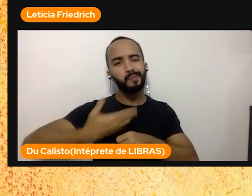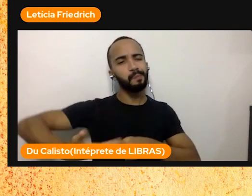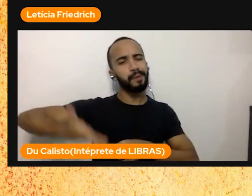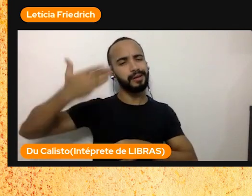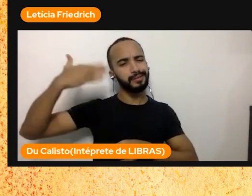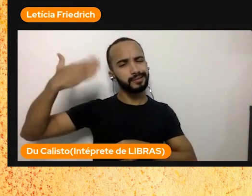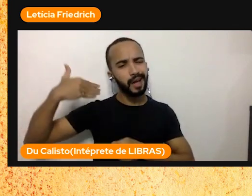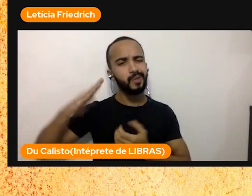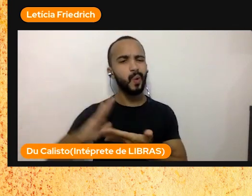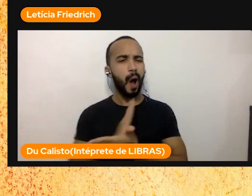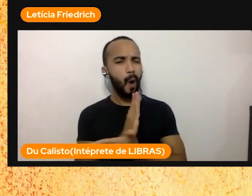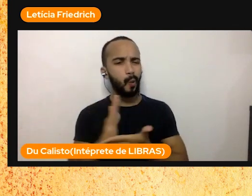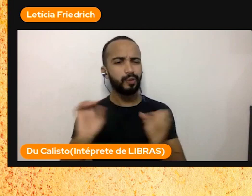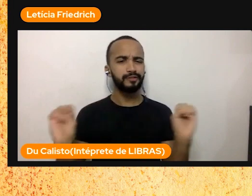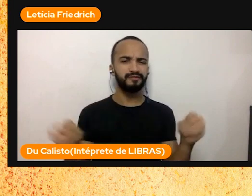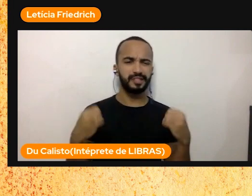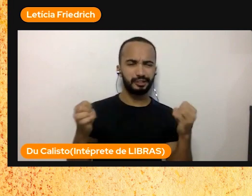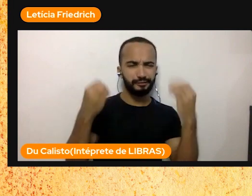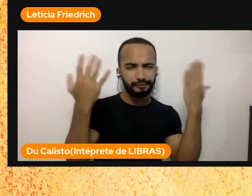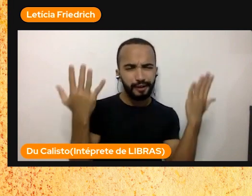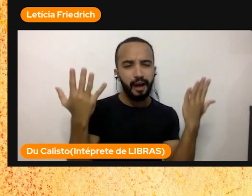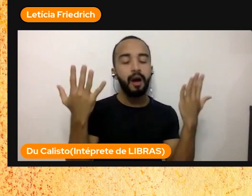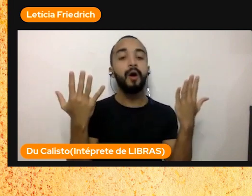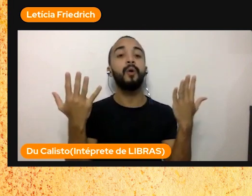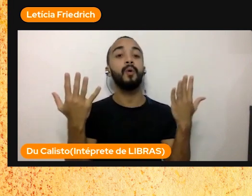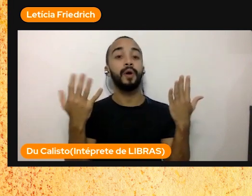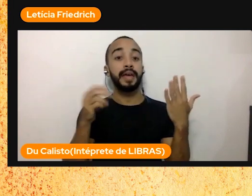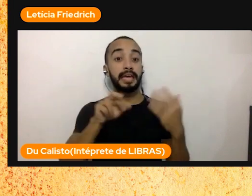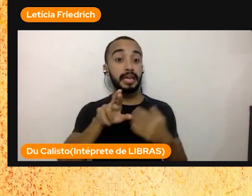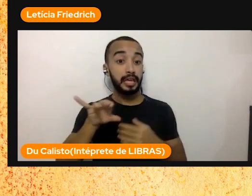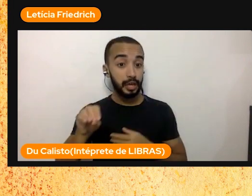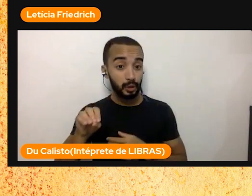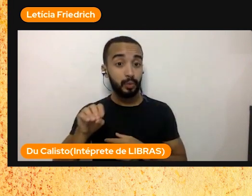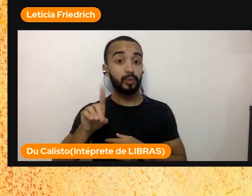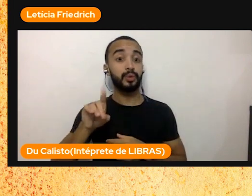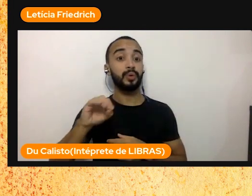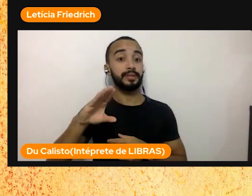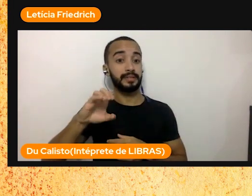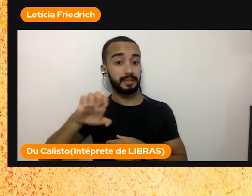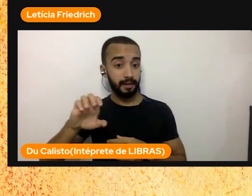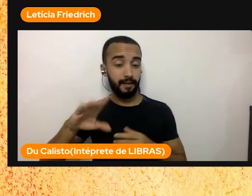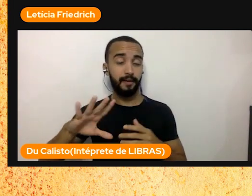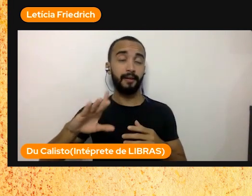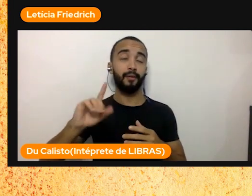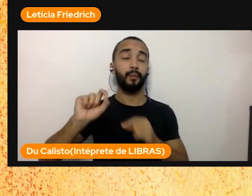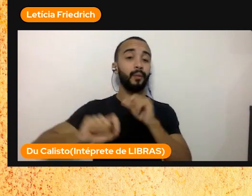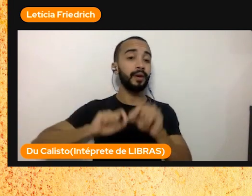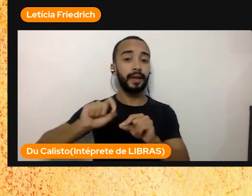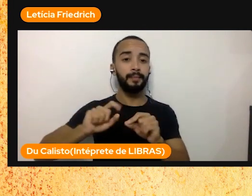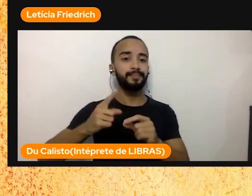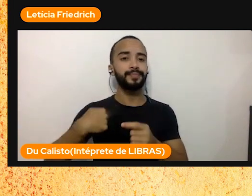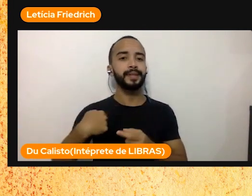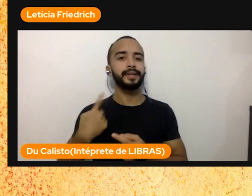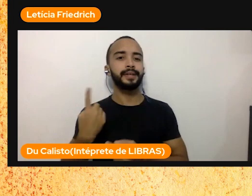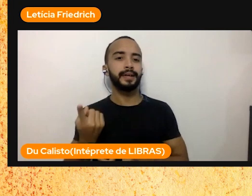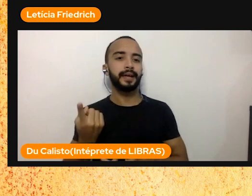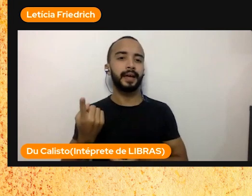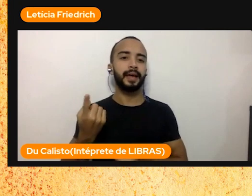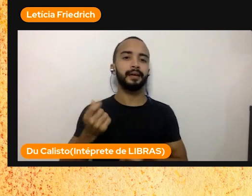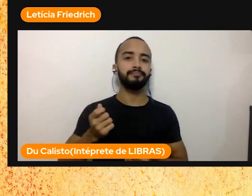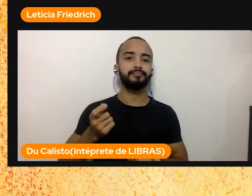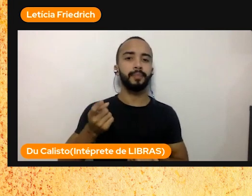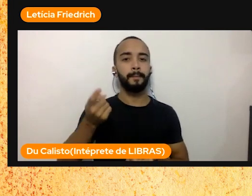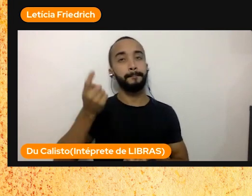alguns eventos, como, por exemplo, o Rio 2C, que a gente falou, que eles estavam previstos para acontecerem presencialmente, e por da pandemia eles tiveram que